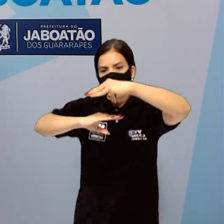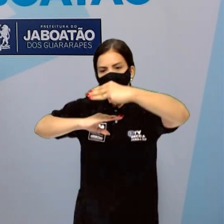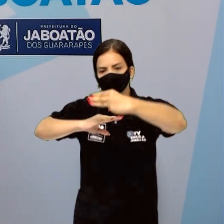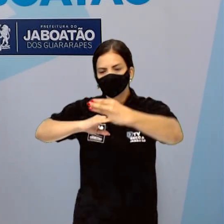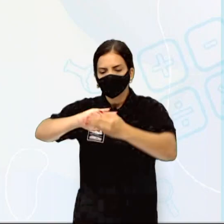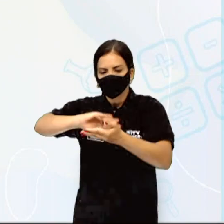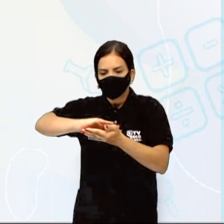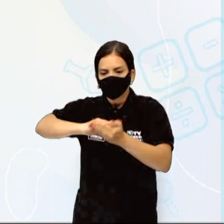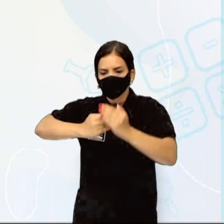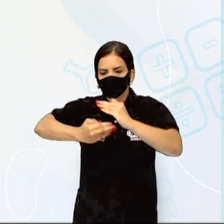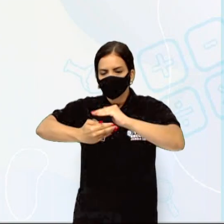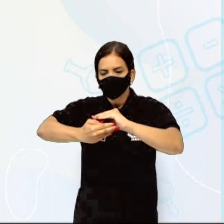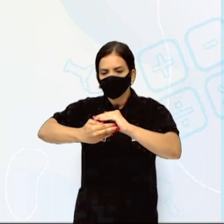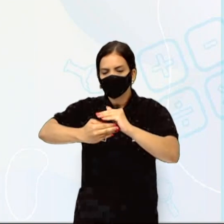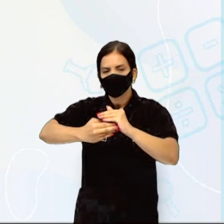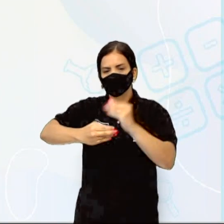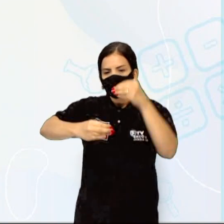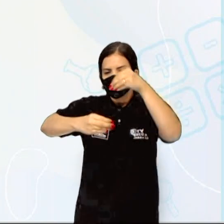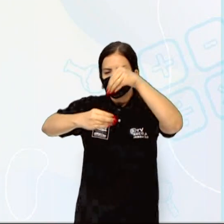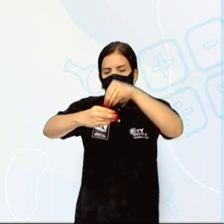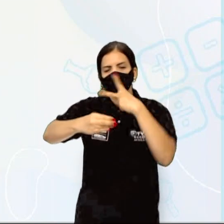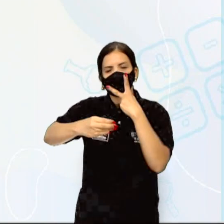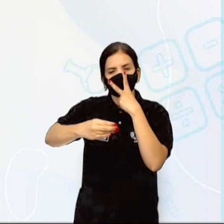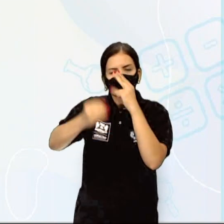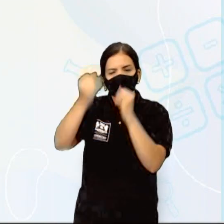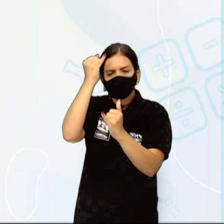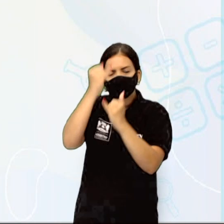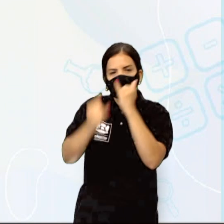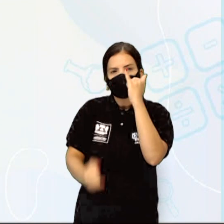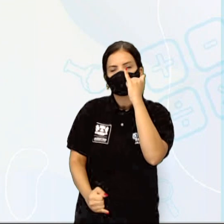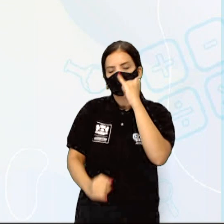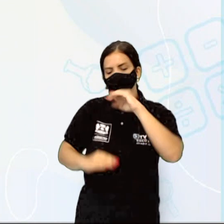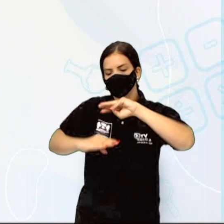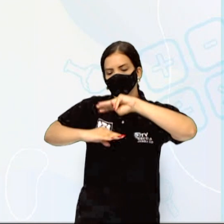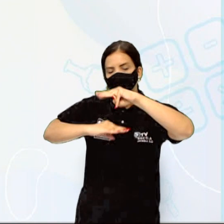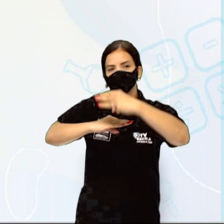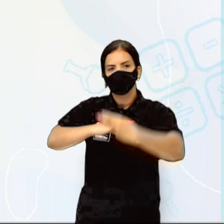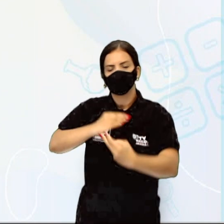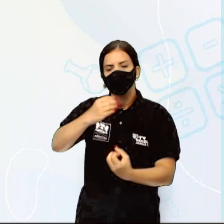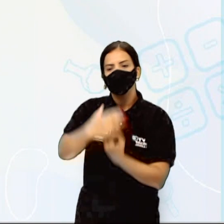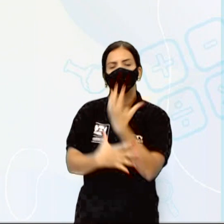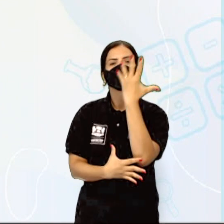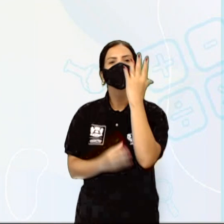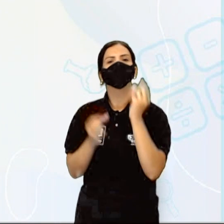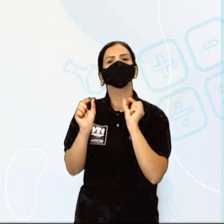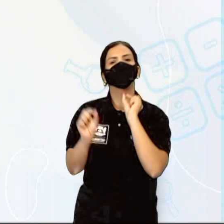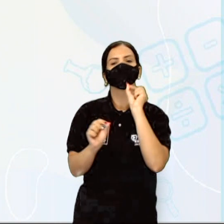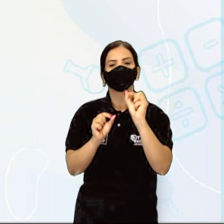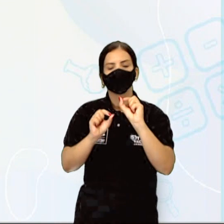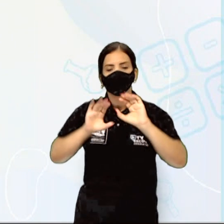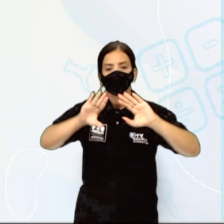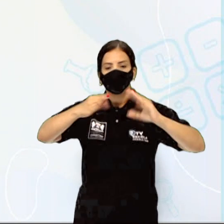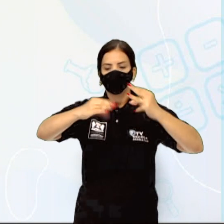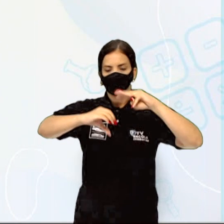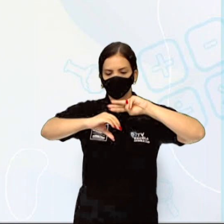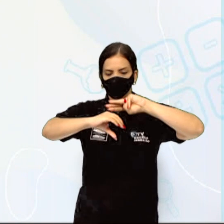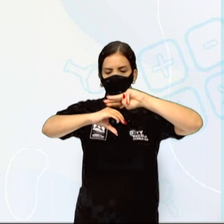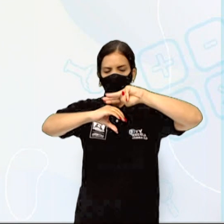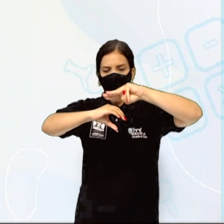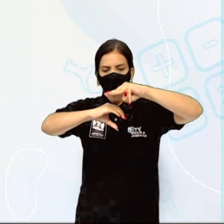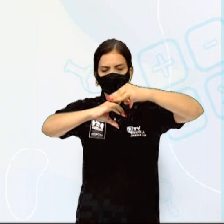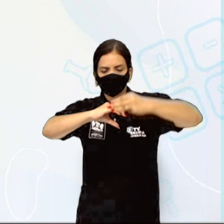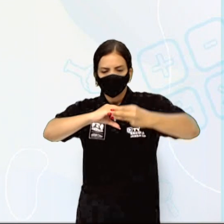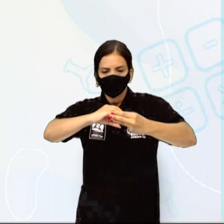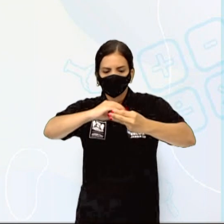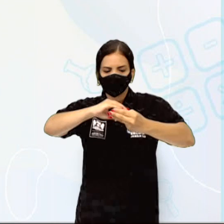uma composição muito semelhante. Elas surgiram a partir de movimentos de dobra da membrana plasmática para dentro da